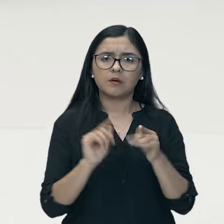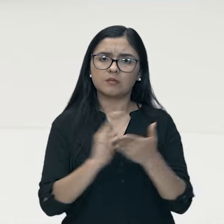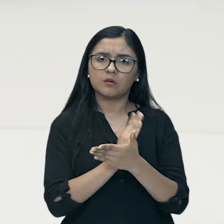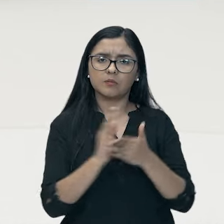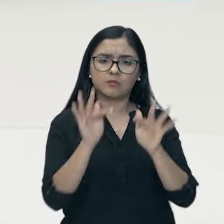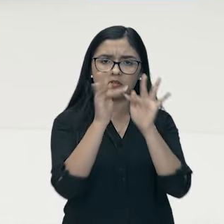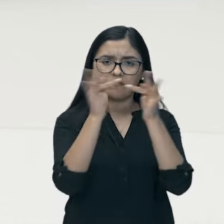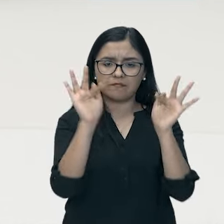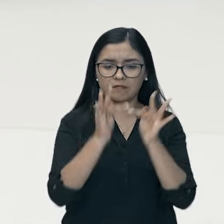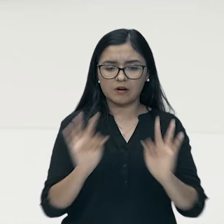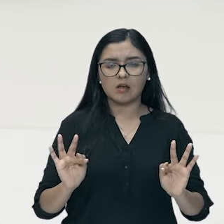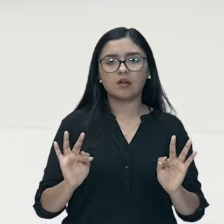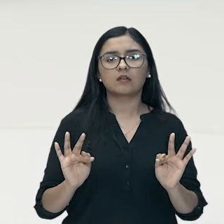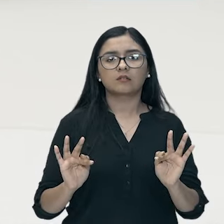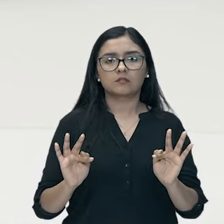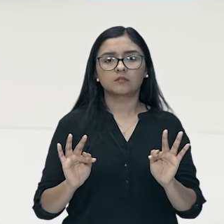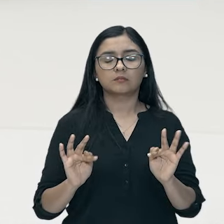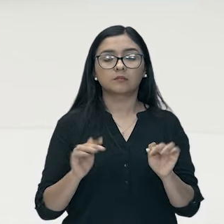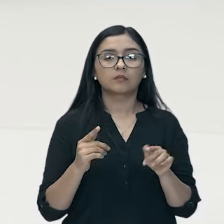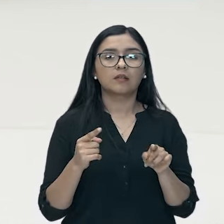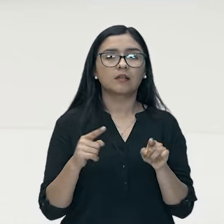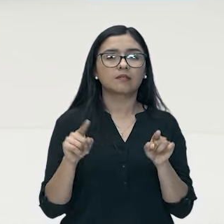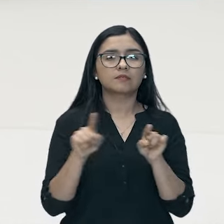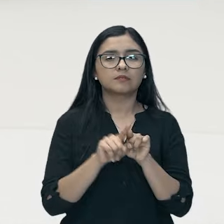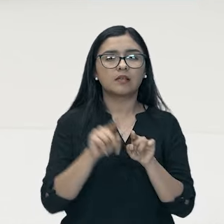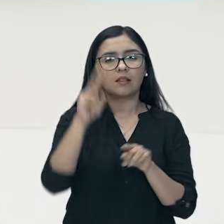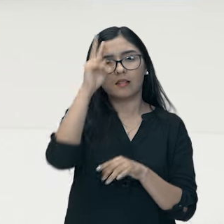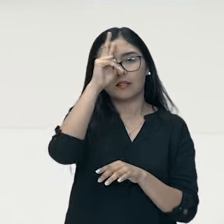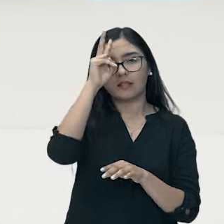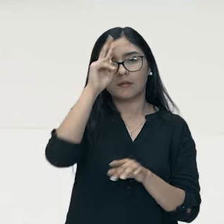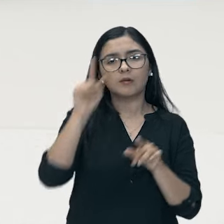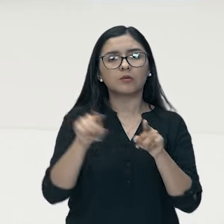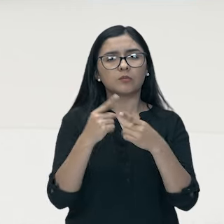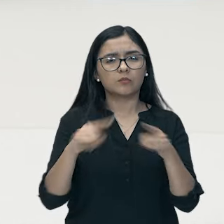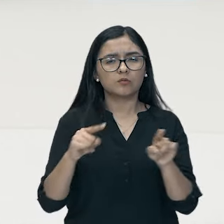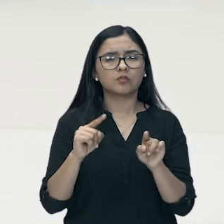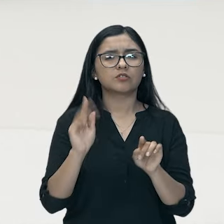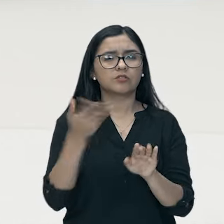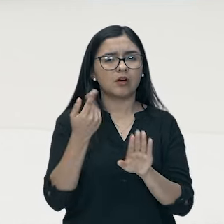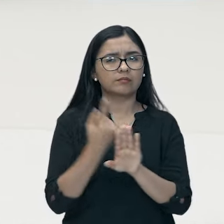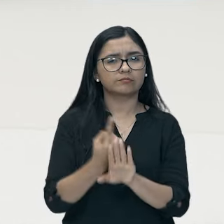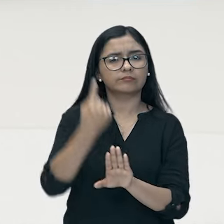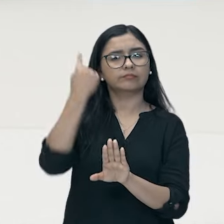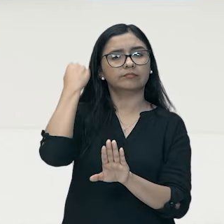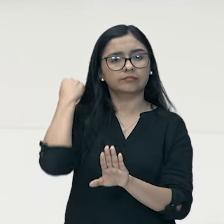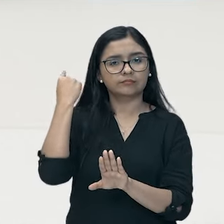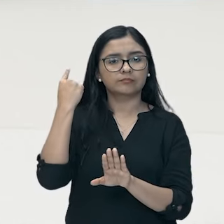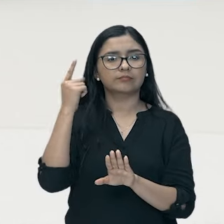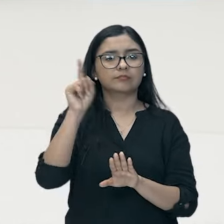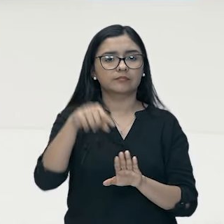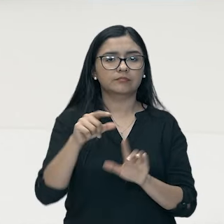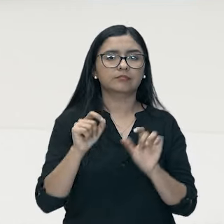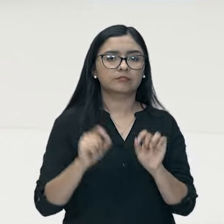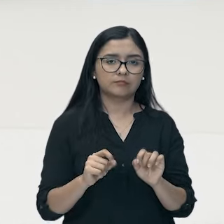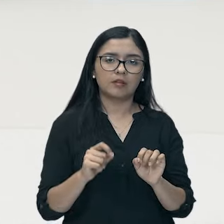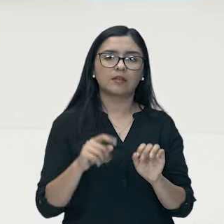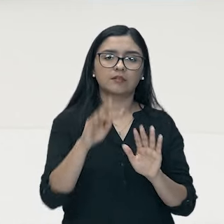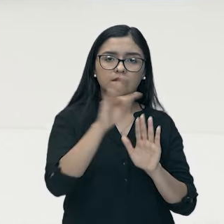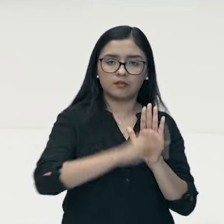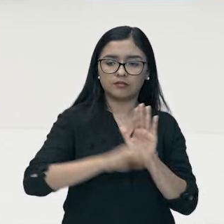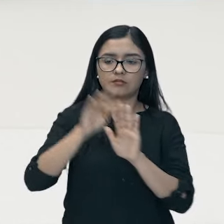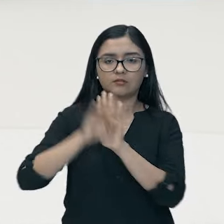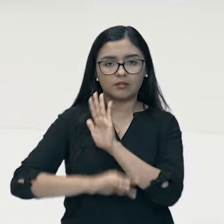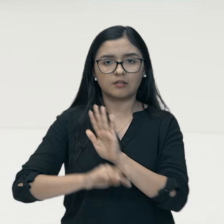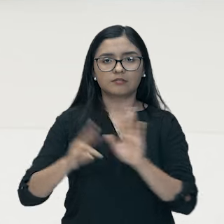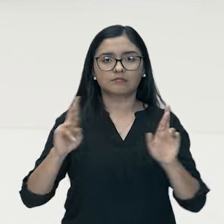algumas melodias retomam músicas já existentes esse processo aí é uma intertextualidade não